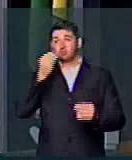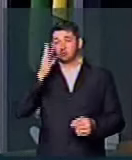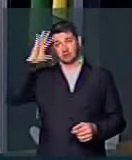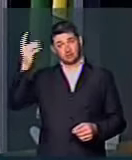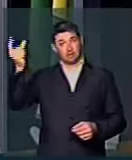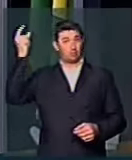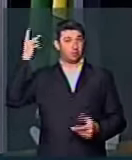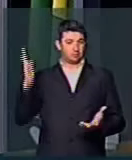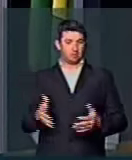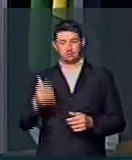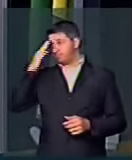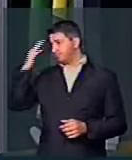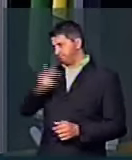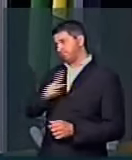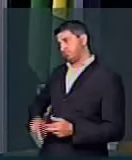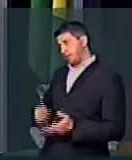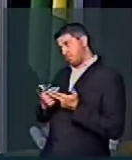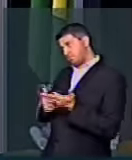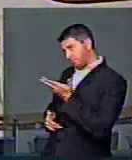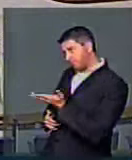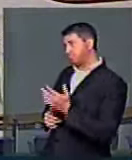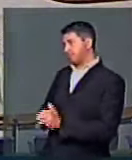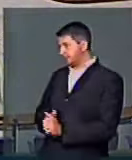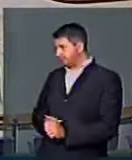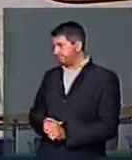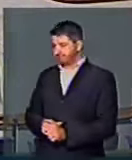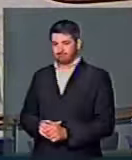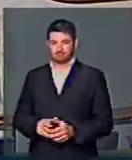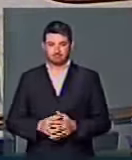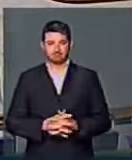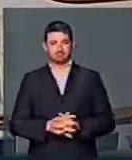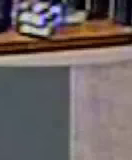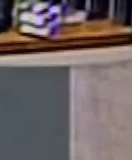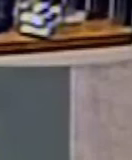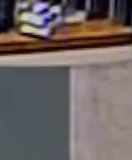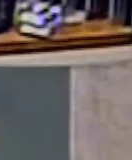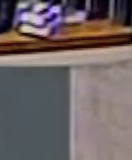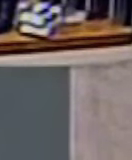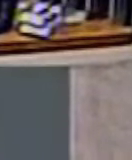resolvido há muito tempo. Presidente, muito obrigado pelo tempo extra aí. Um abraço aí.